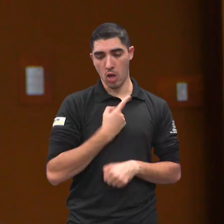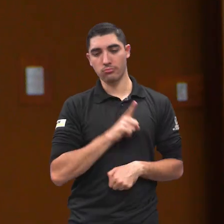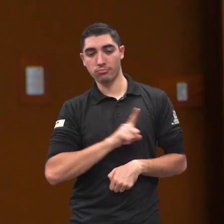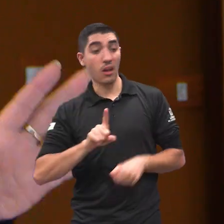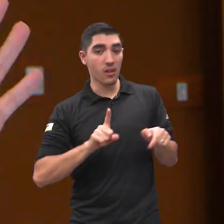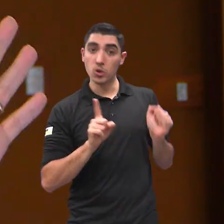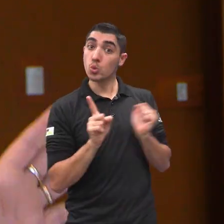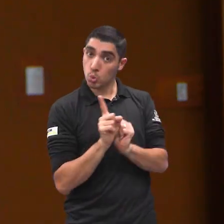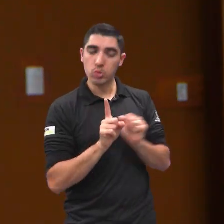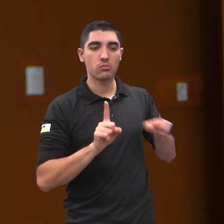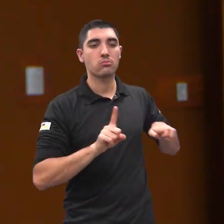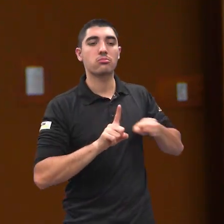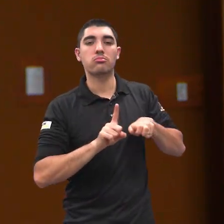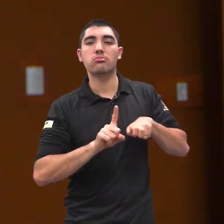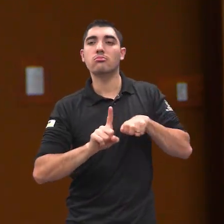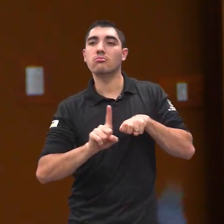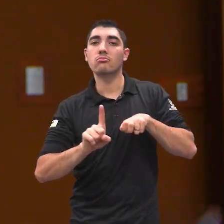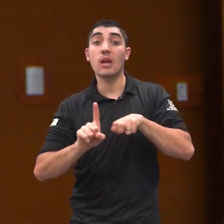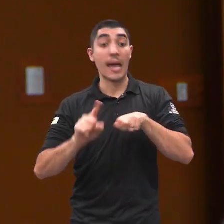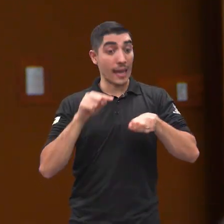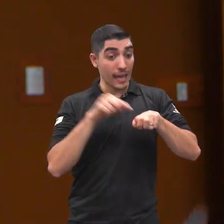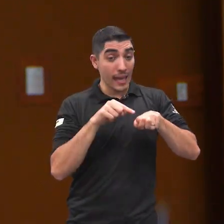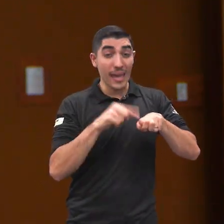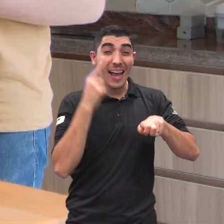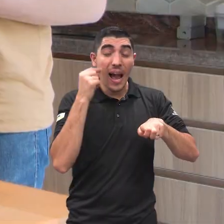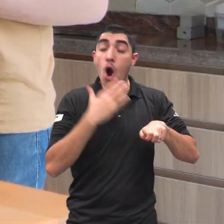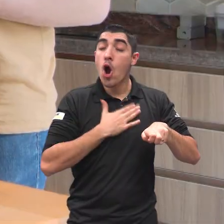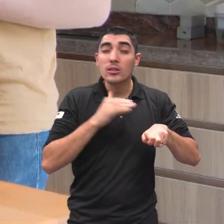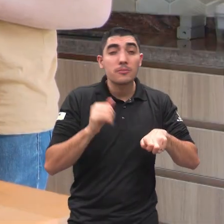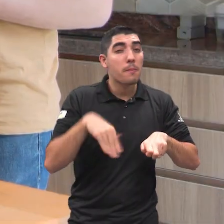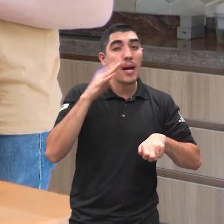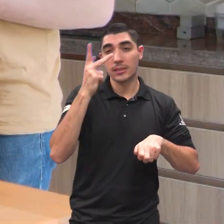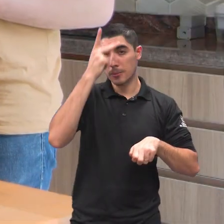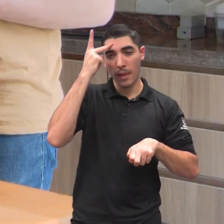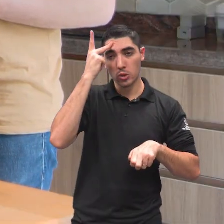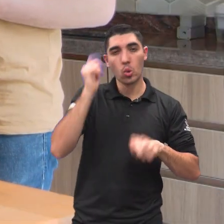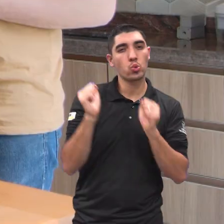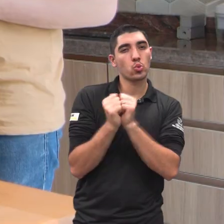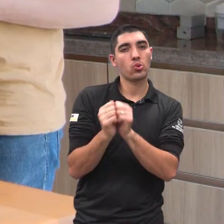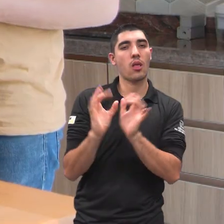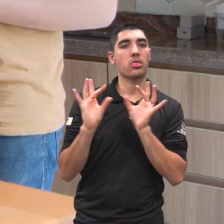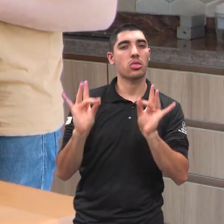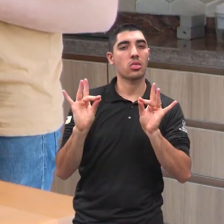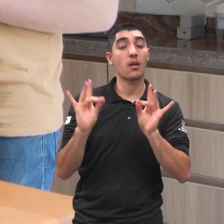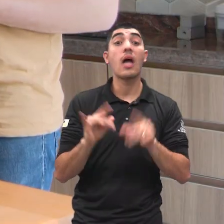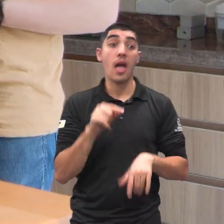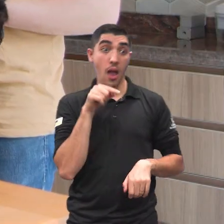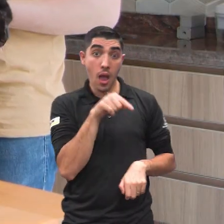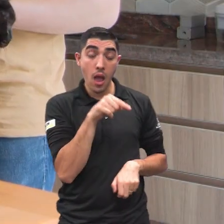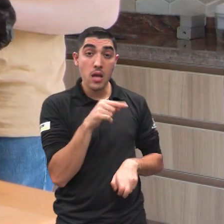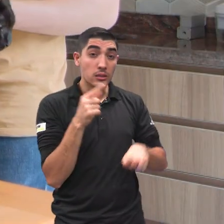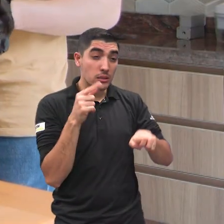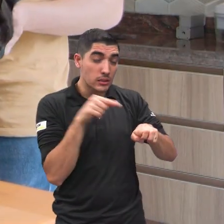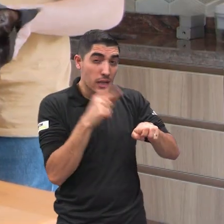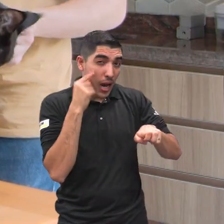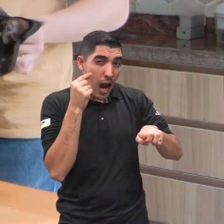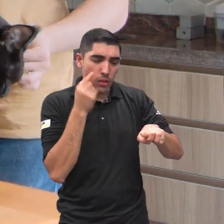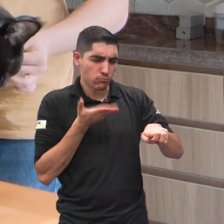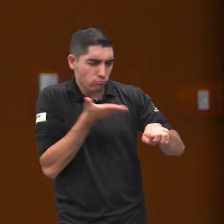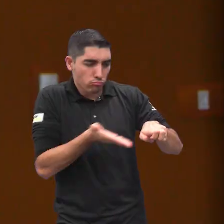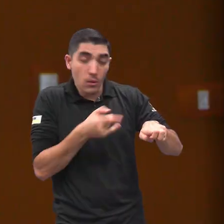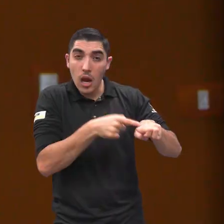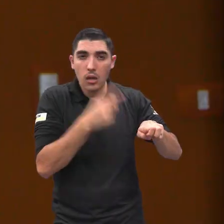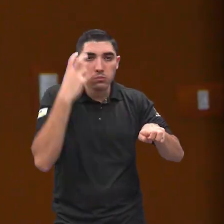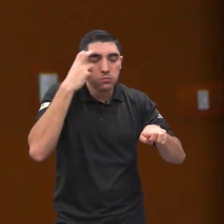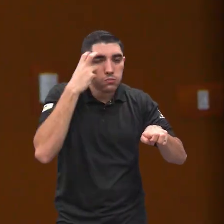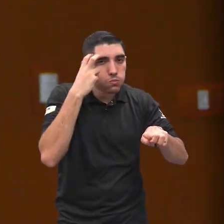casa, então você sobe, ele sobe atrás, ele desce, ele gosta mais de pessoas. Eles são altamente adestráveis. Essa raça de gato,